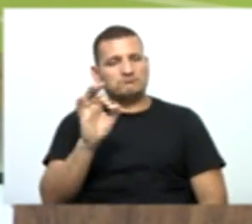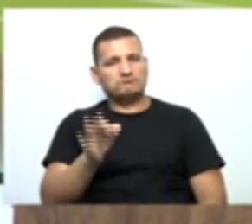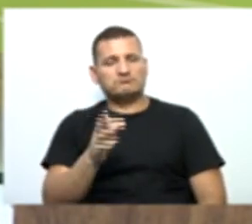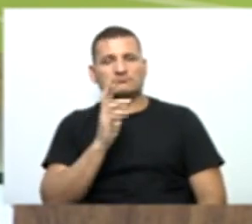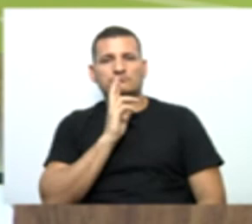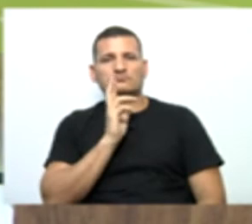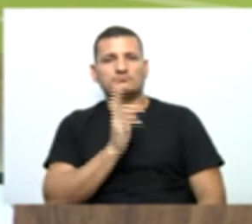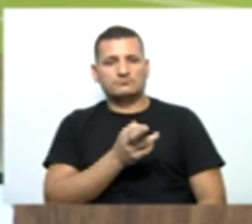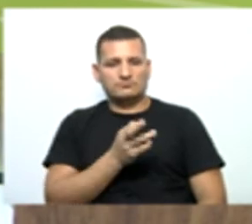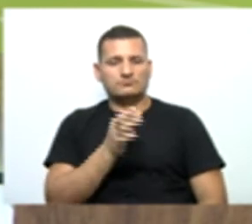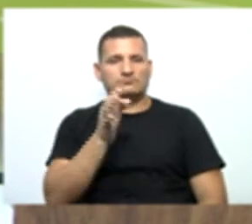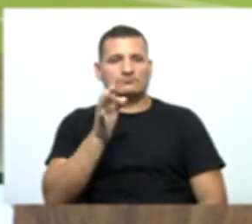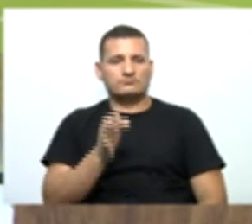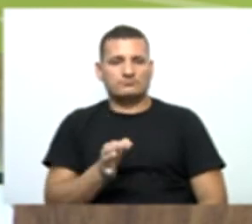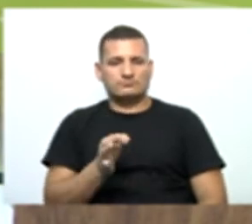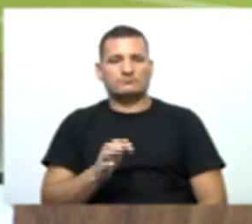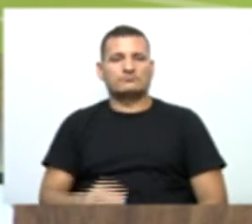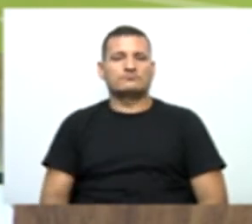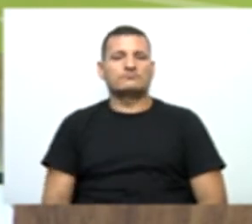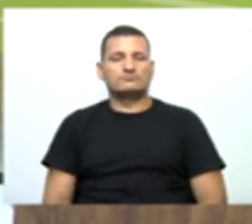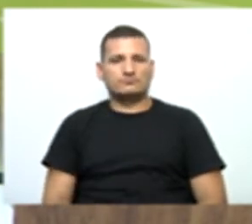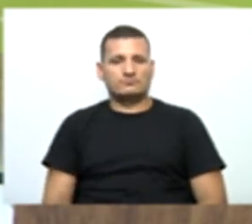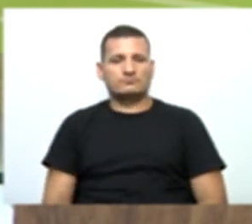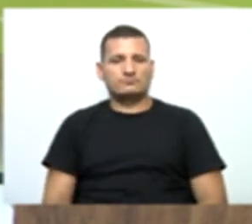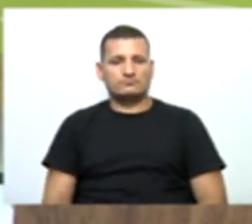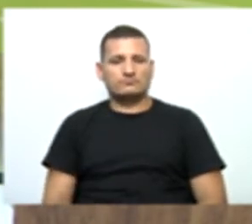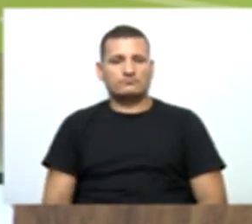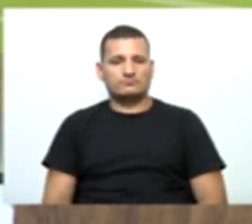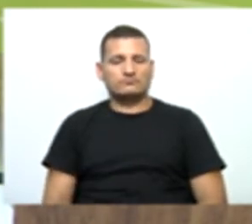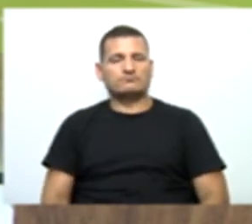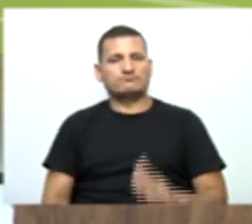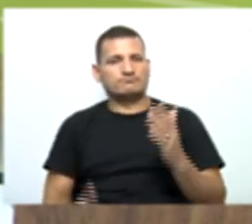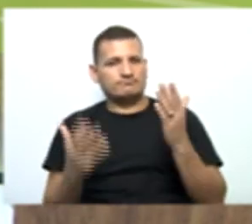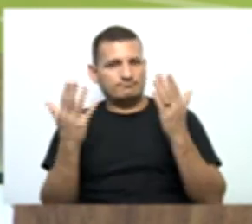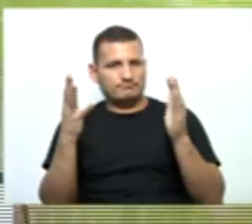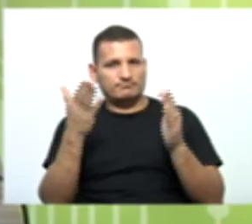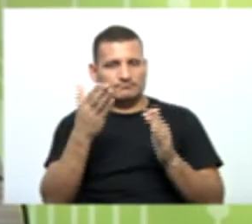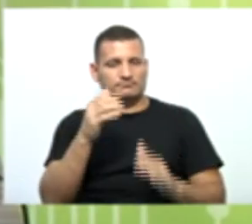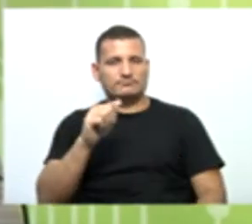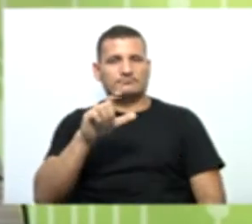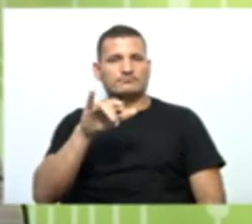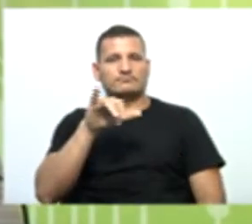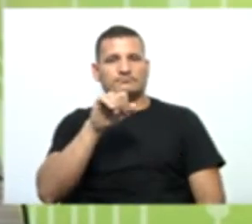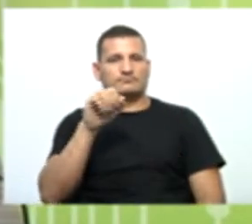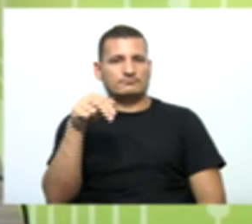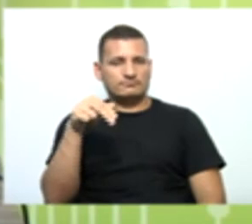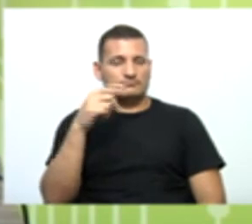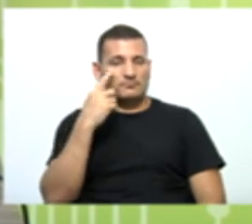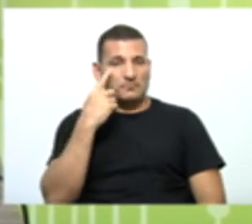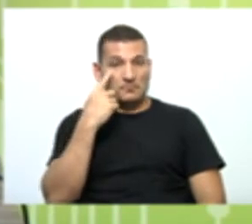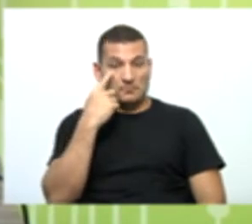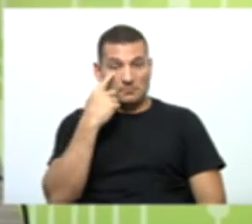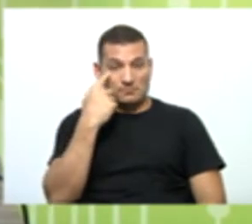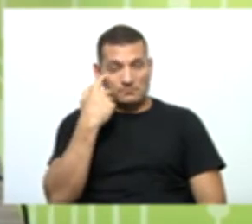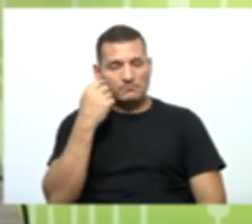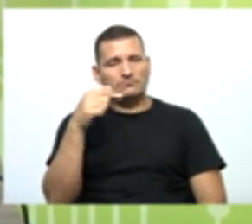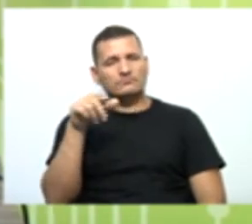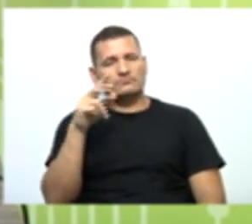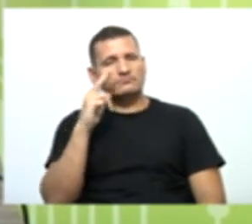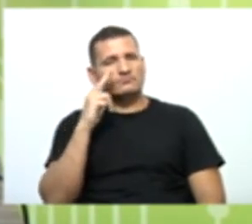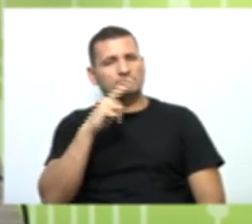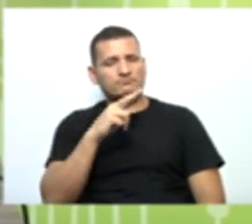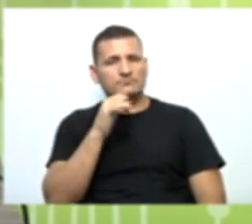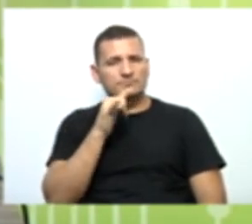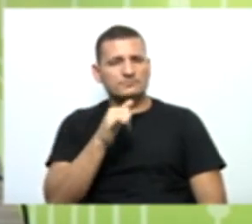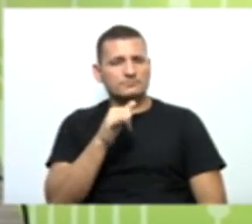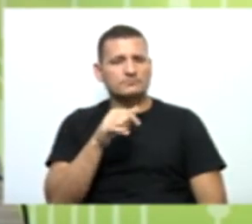respondeu perfeitamente a instância de uma classe. Certinho, Alisson, parabéns. Beleza, muito bem. Vocês estão vendo, pessoal, que se você